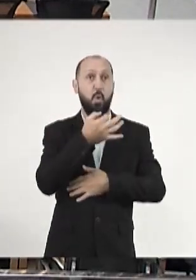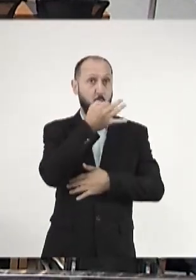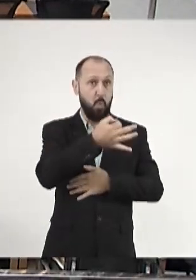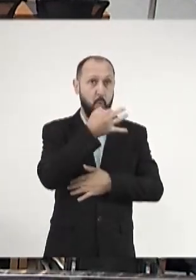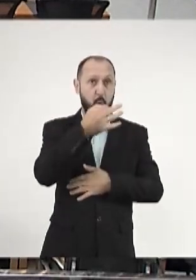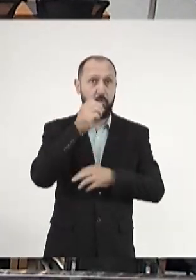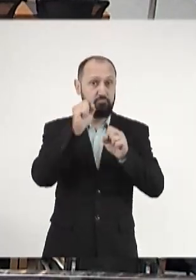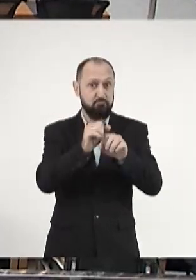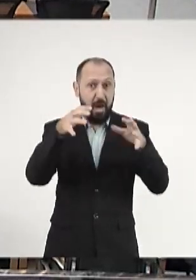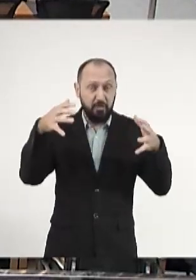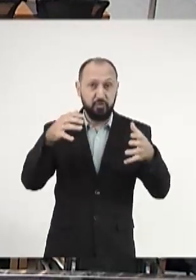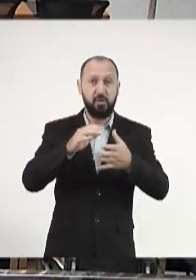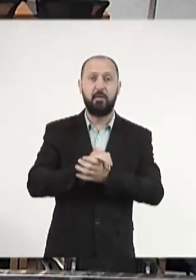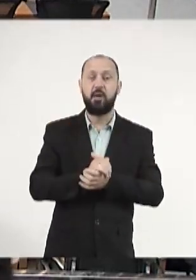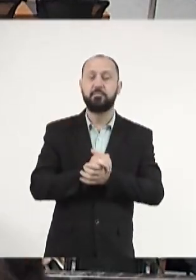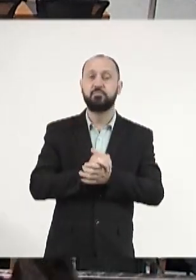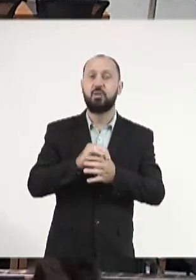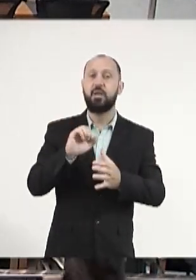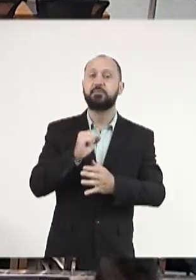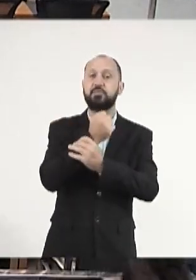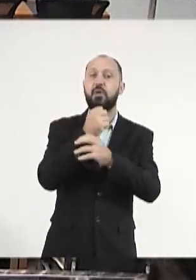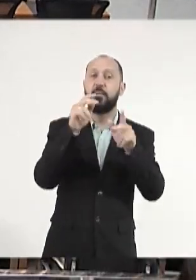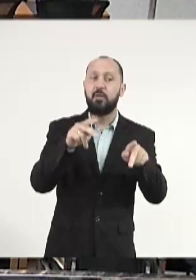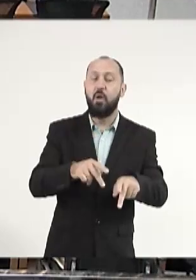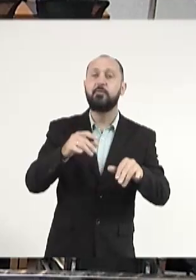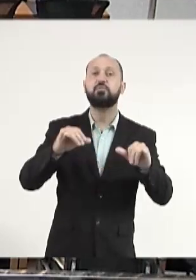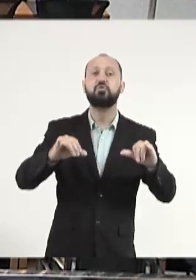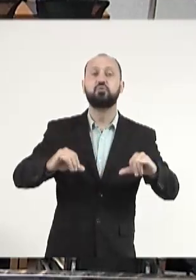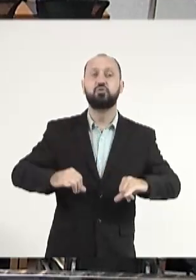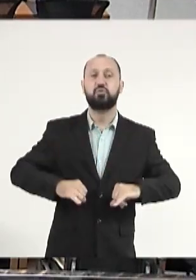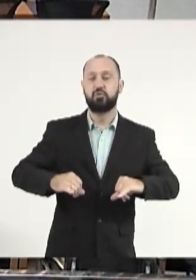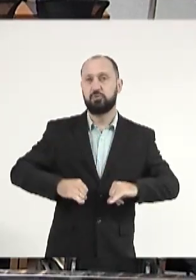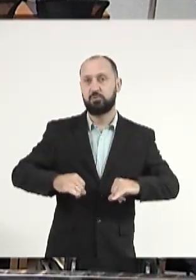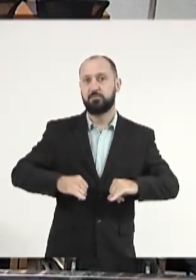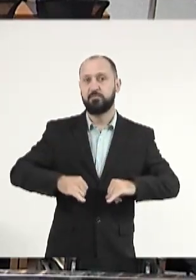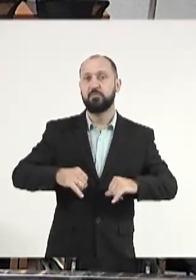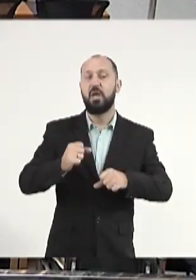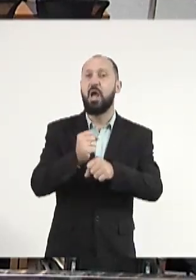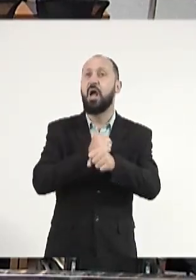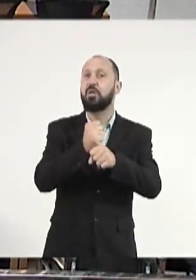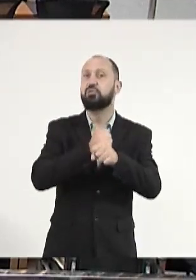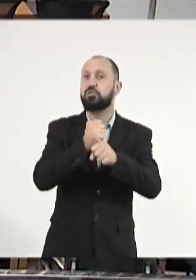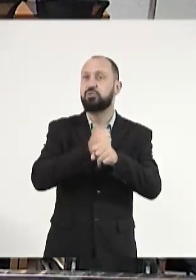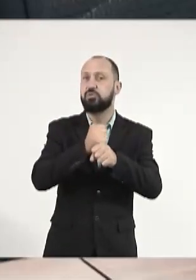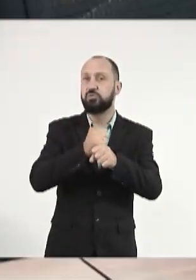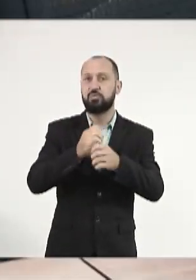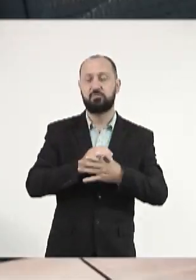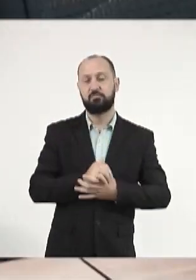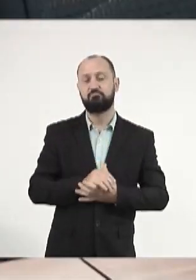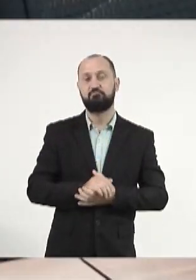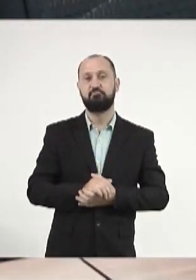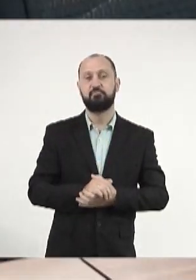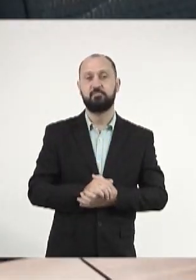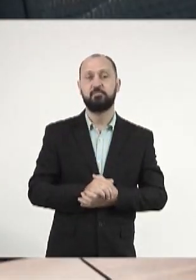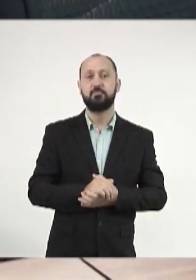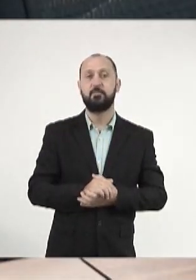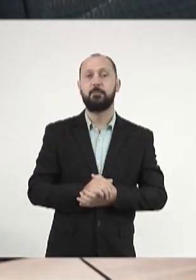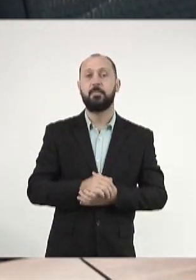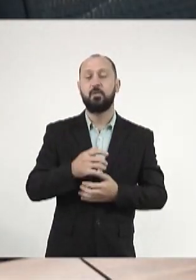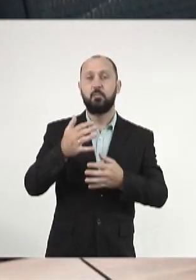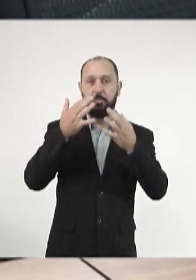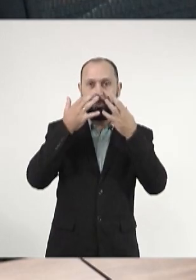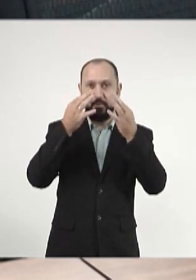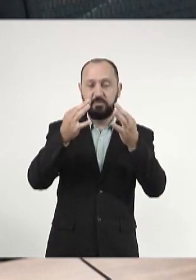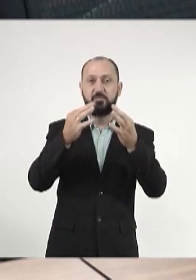solução mágica. A segurança pública sofre há milênios uma